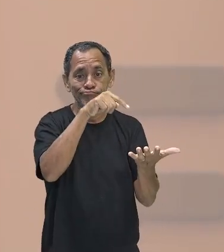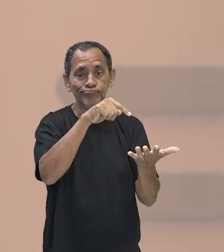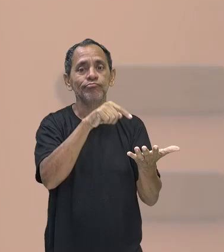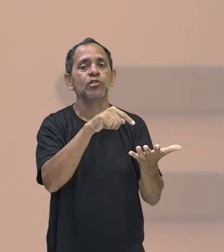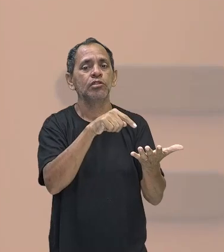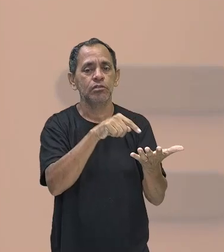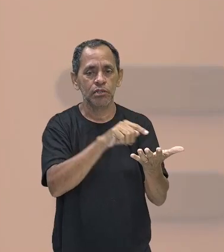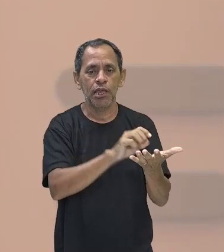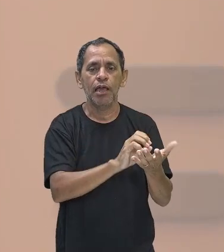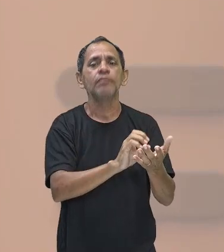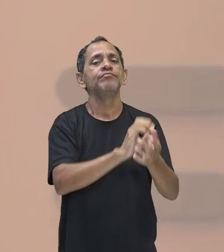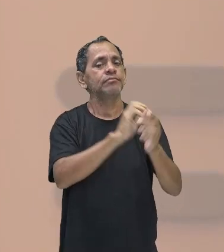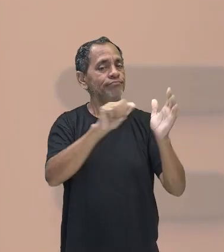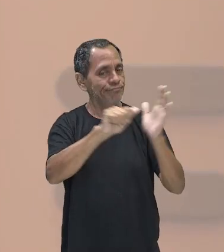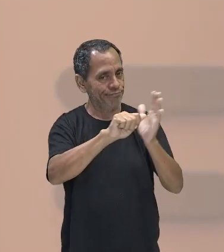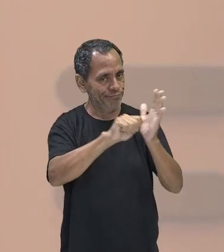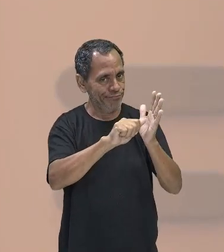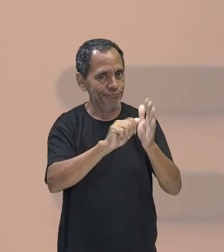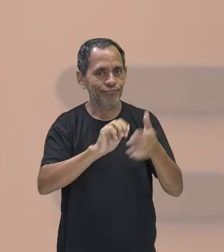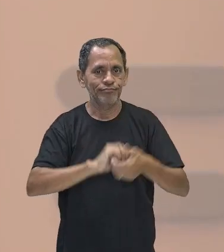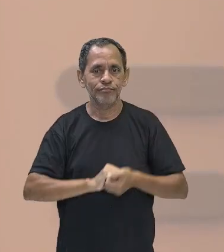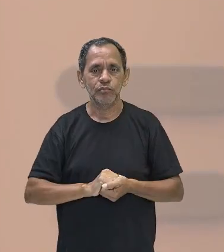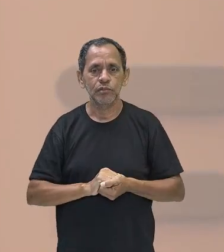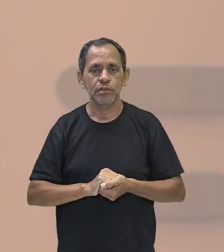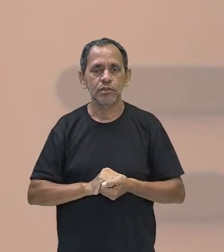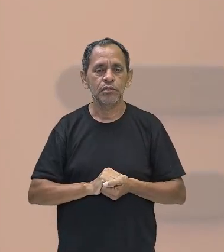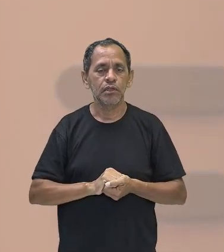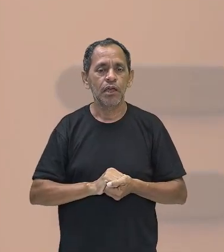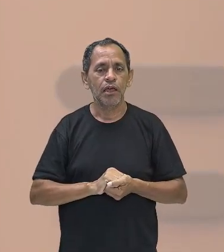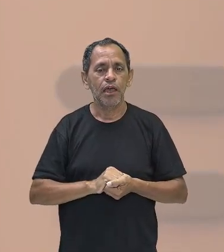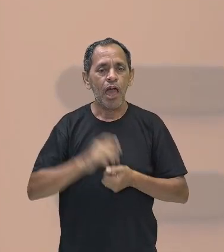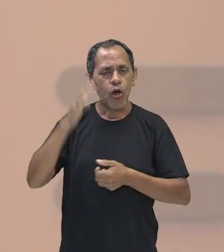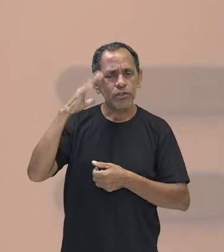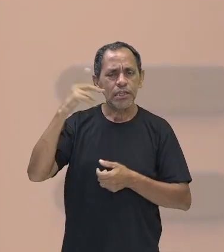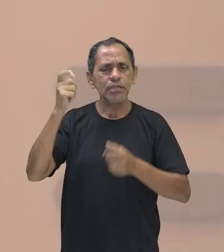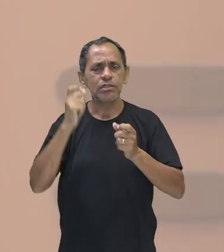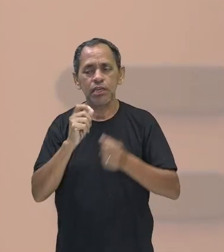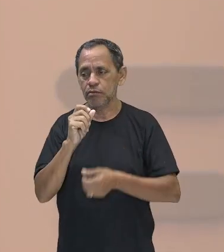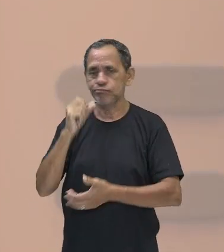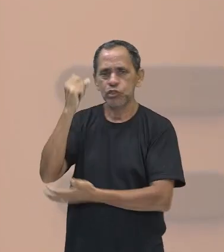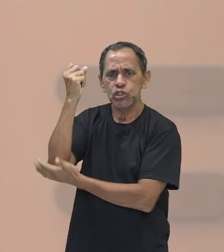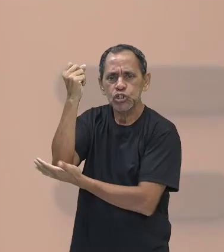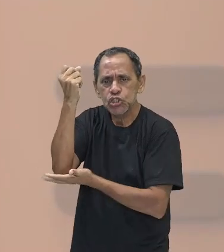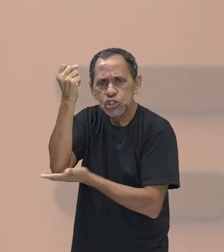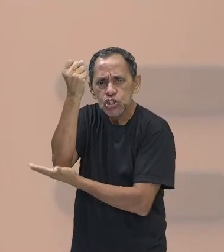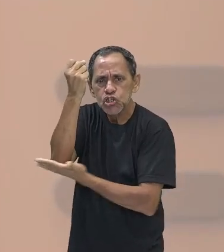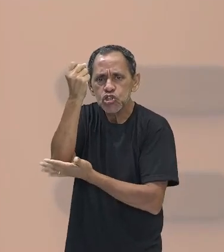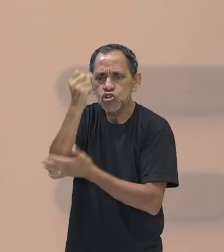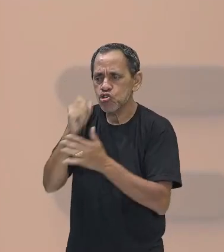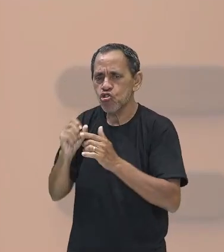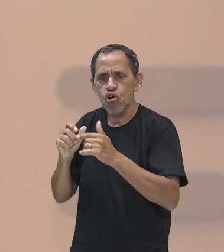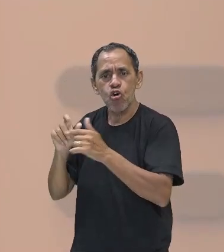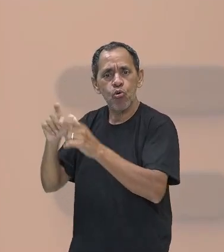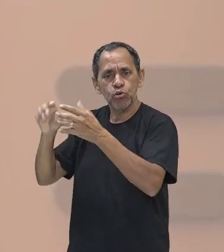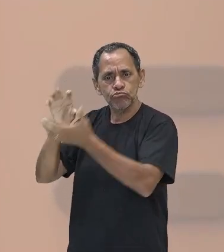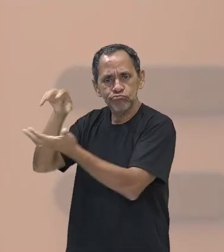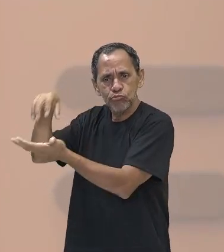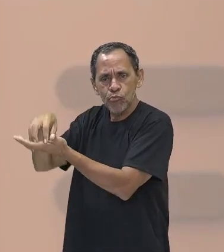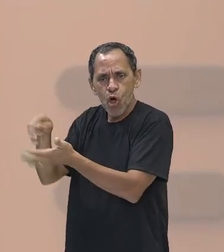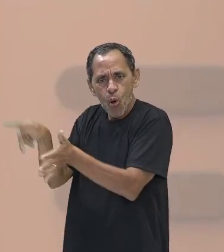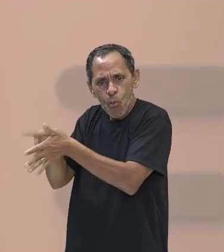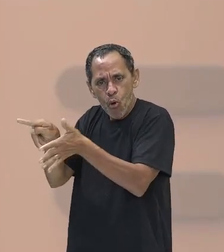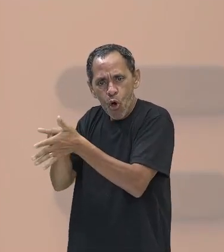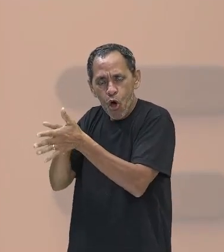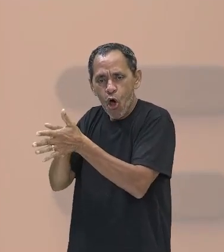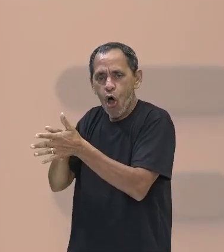vai ser o quê? Atenas. E isso vai causar ciúme ali nos guerreiros, né, de Esparta. Então, as duas